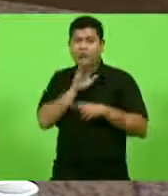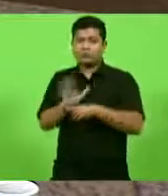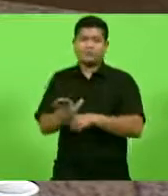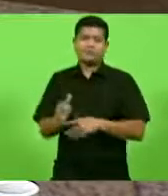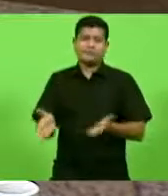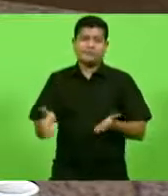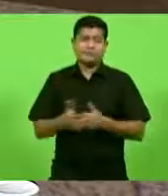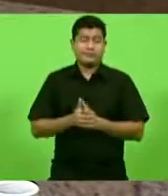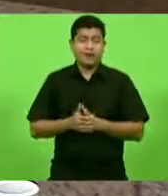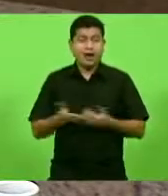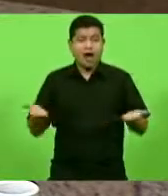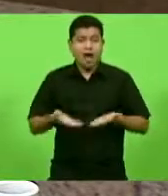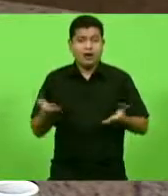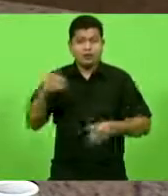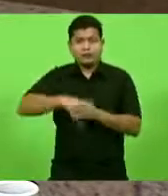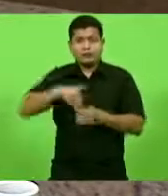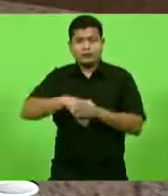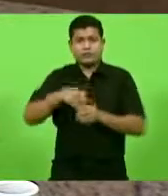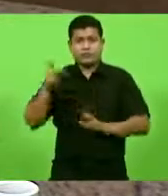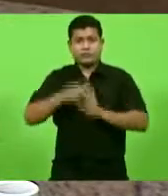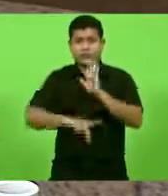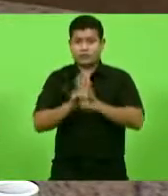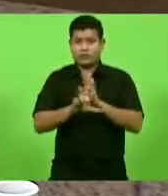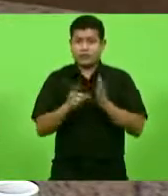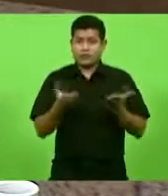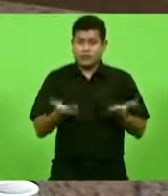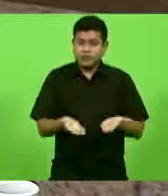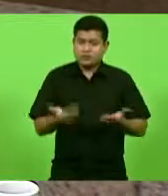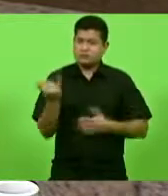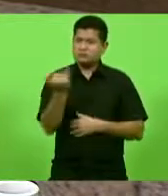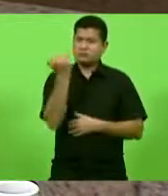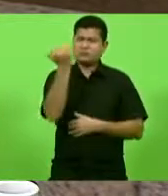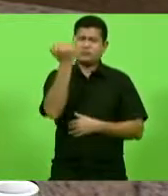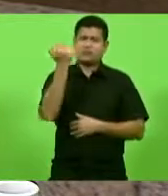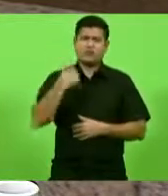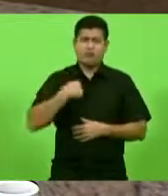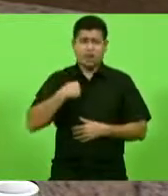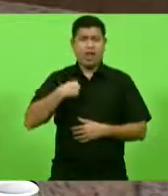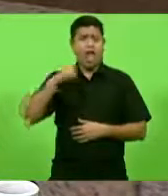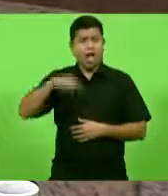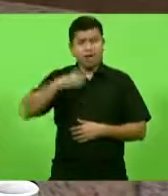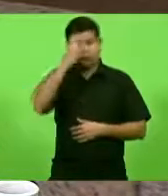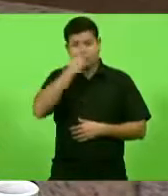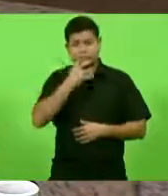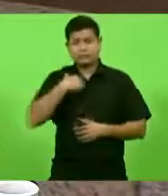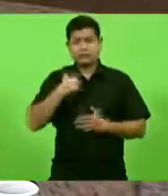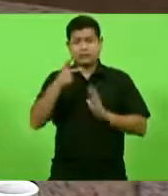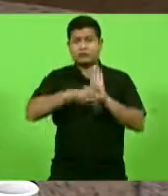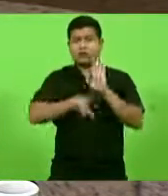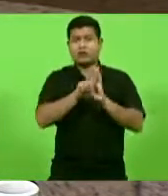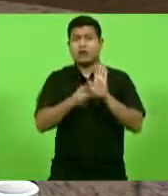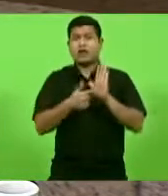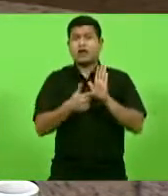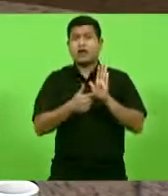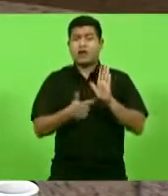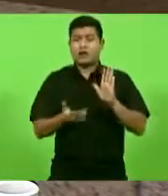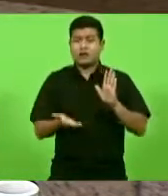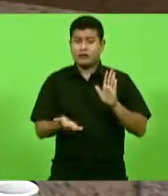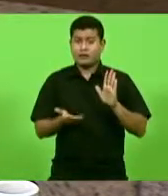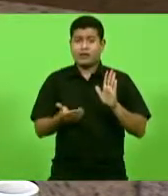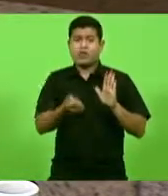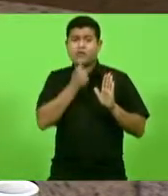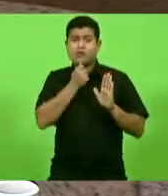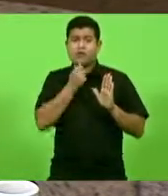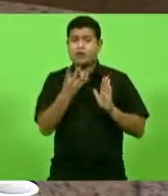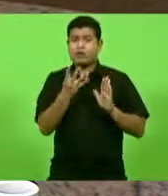podendo votar um projeto de lei desse, é algo muito importante, é algo muito sério. Esse projeto de lei, para quem conhece a BR-470,